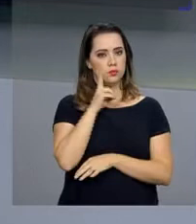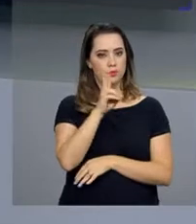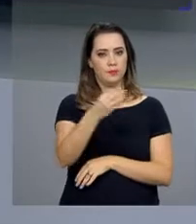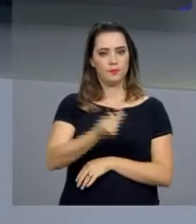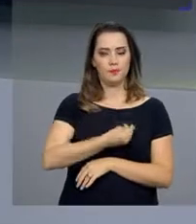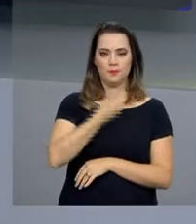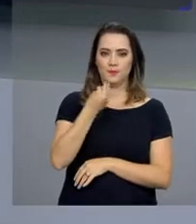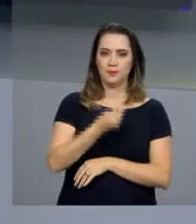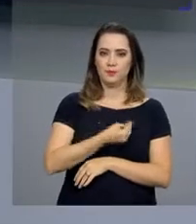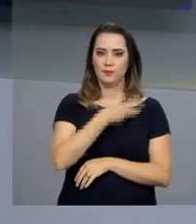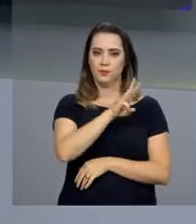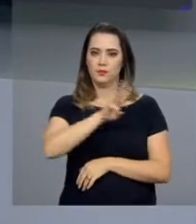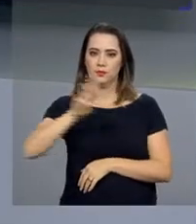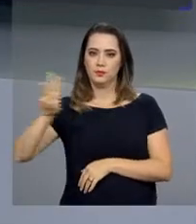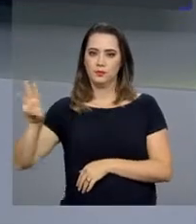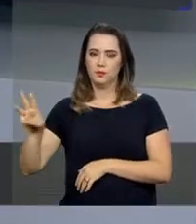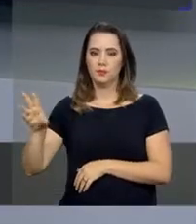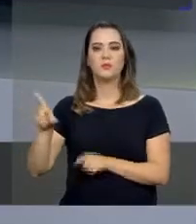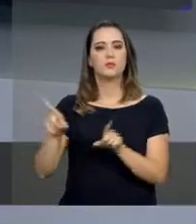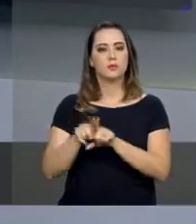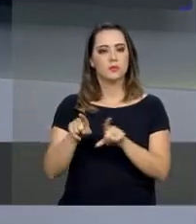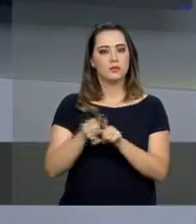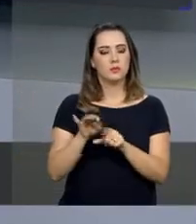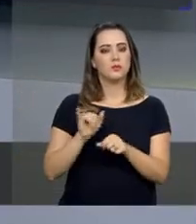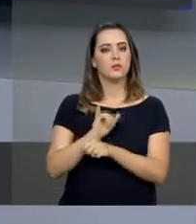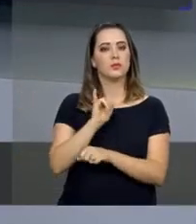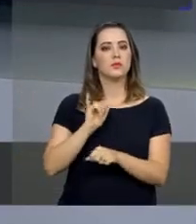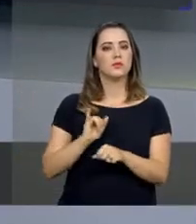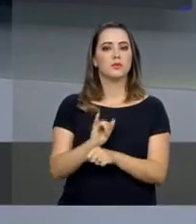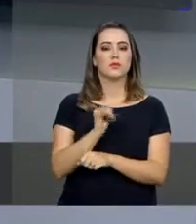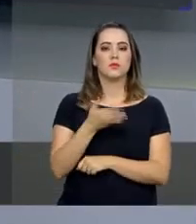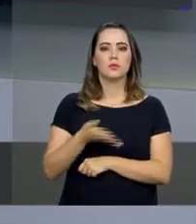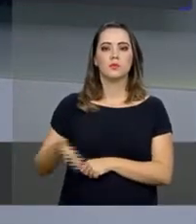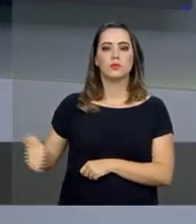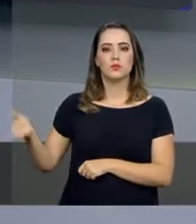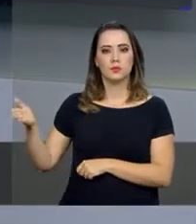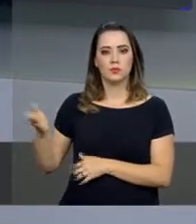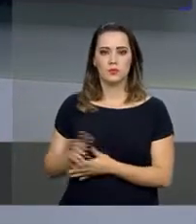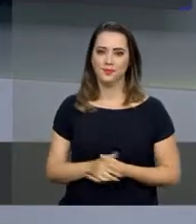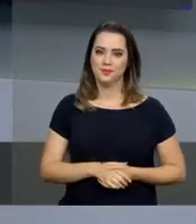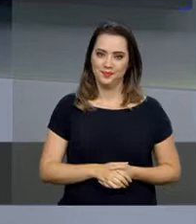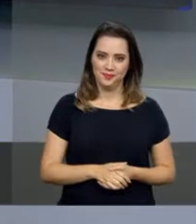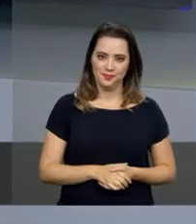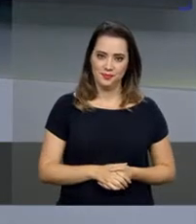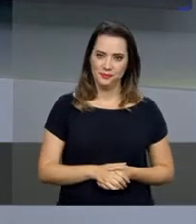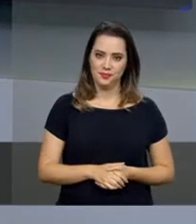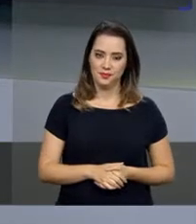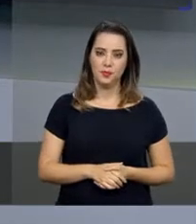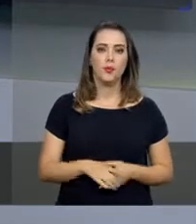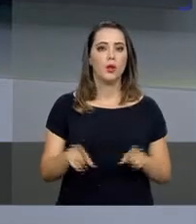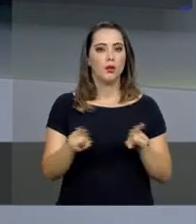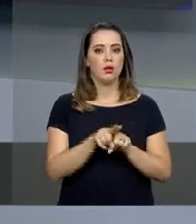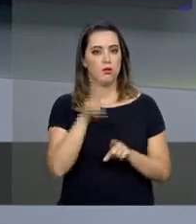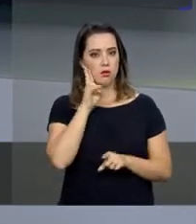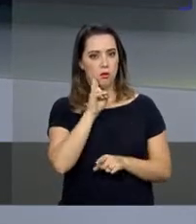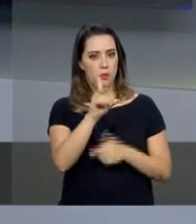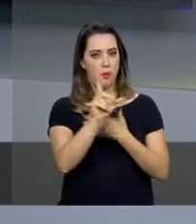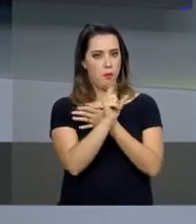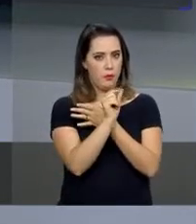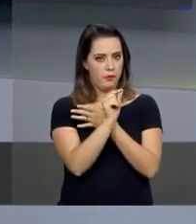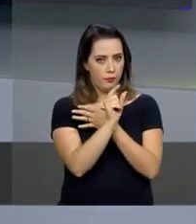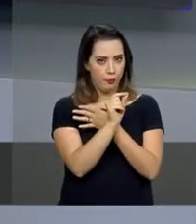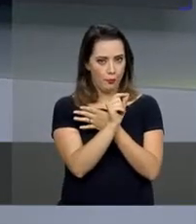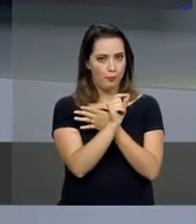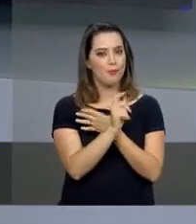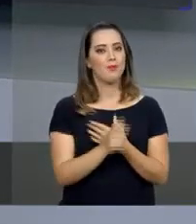nossa programação ao vivo pelo site da npr e todas as reportagens estão disponíveis em nosso canal no youtube acesse também o